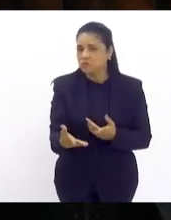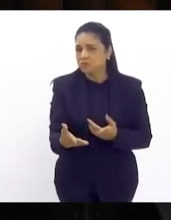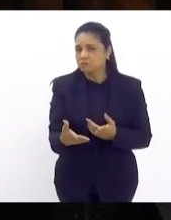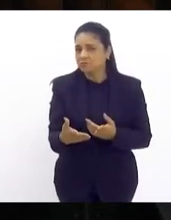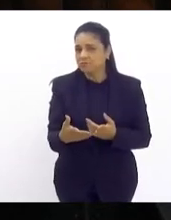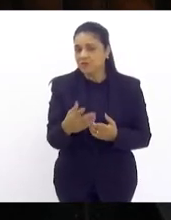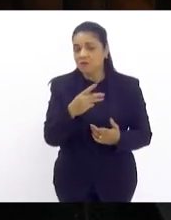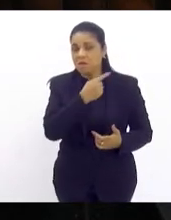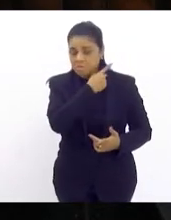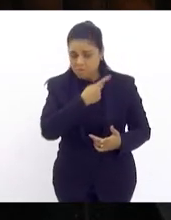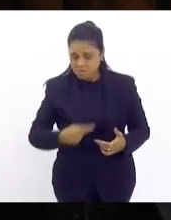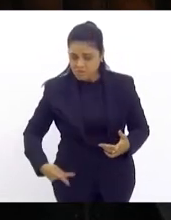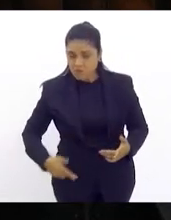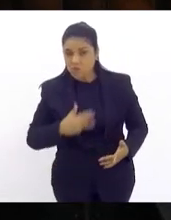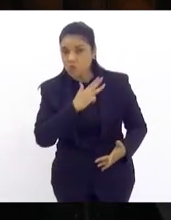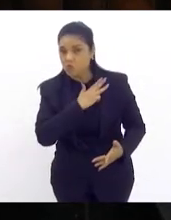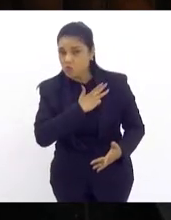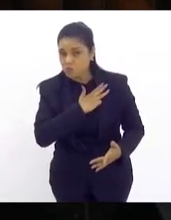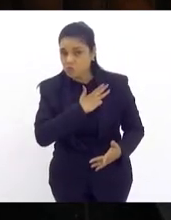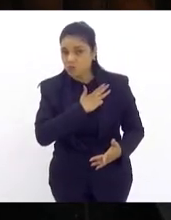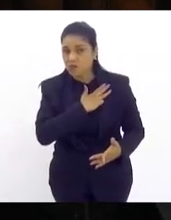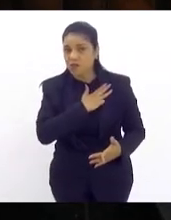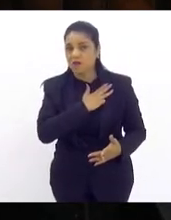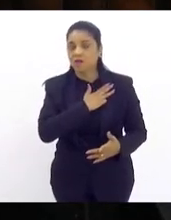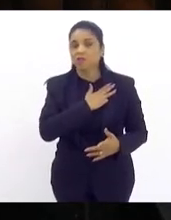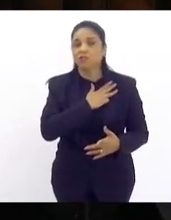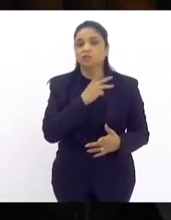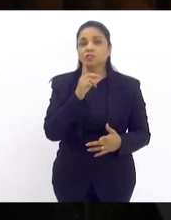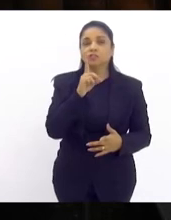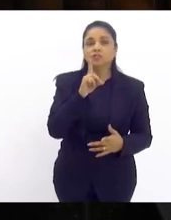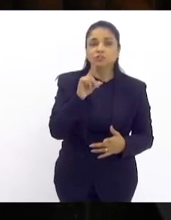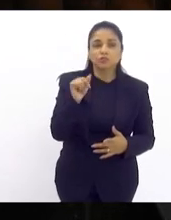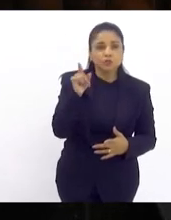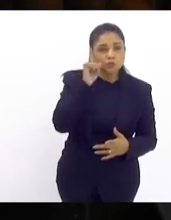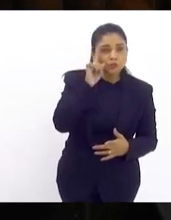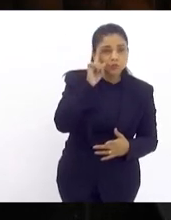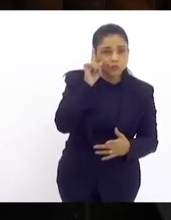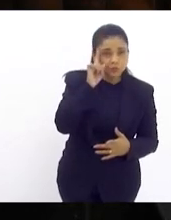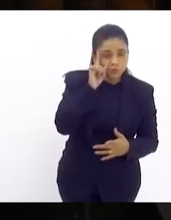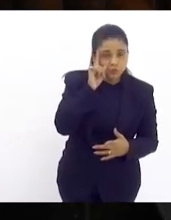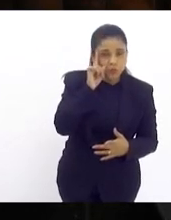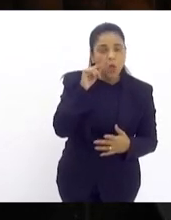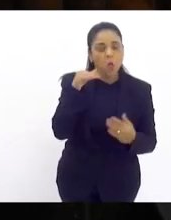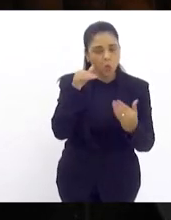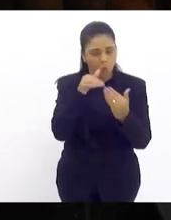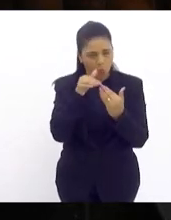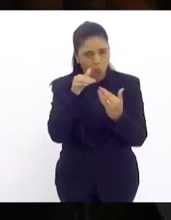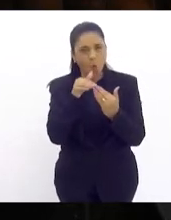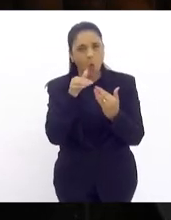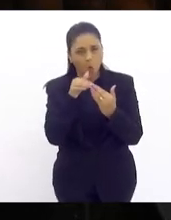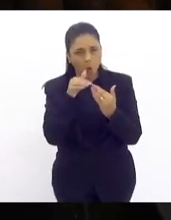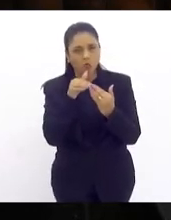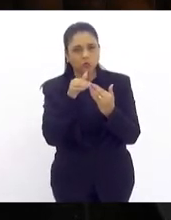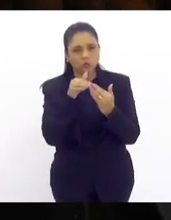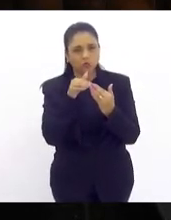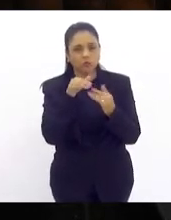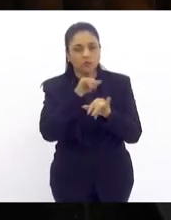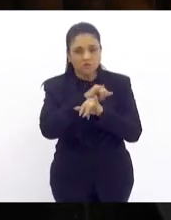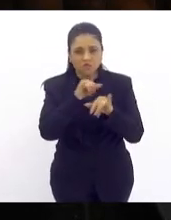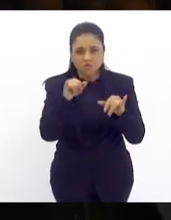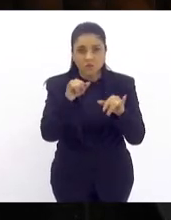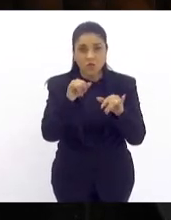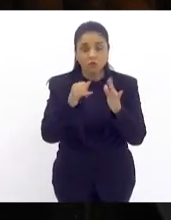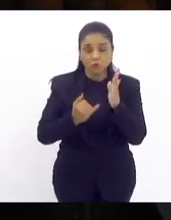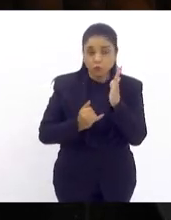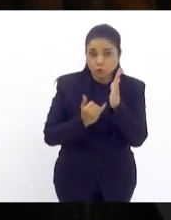presidente Lula de assim outro também e eu concordo com ele diz que